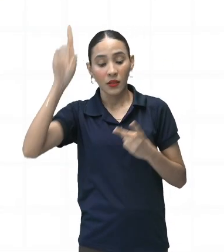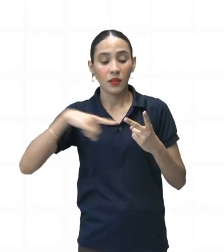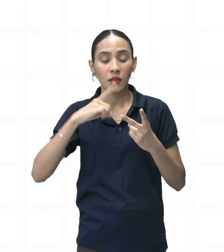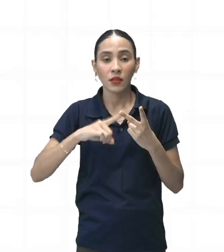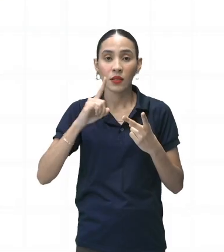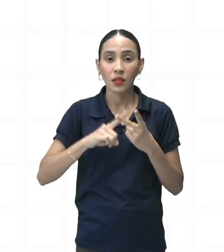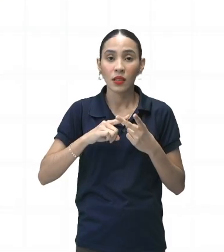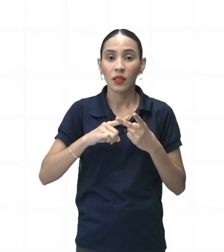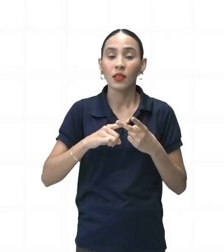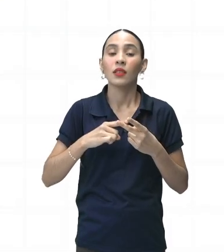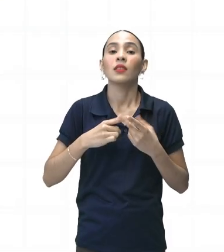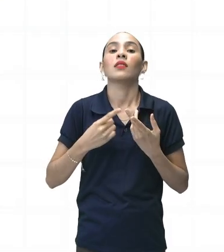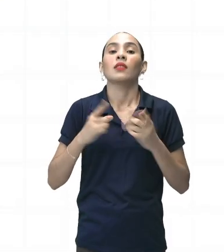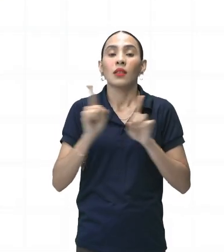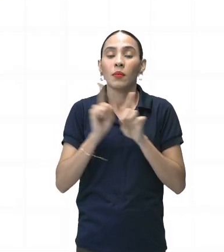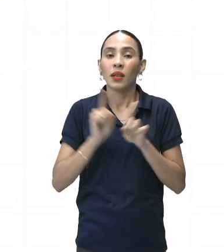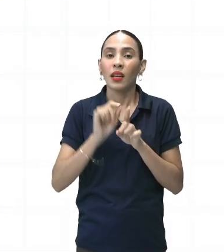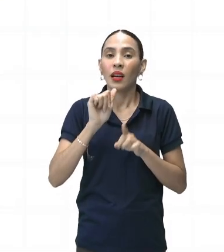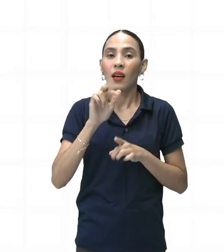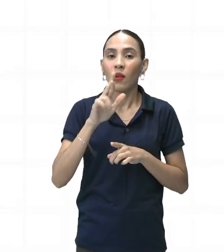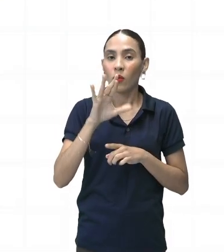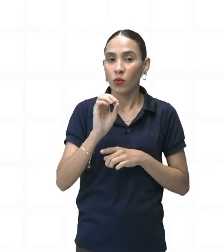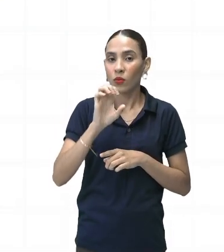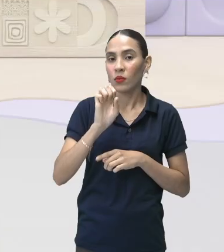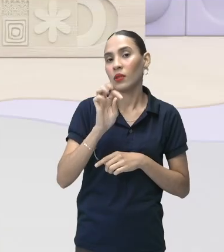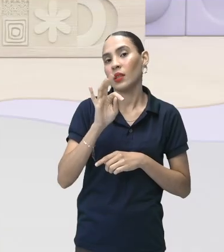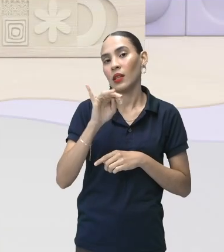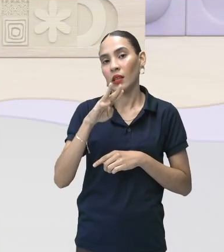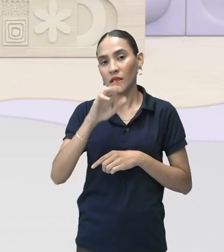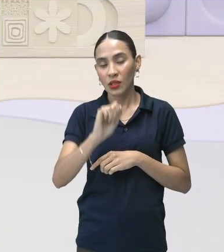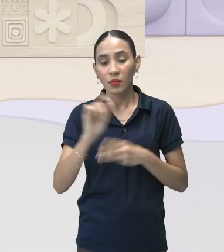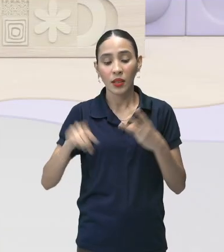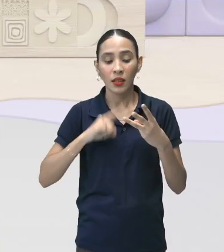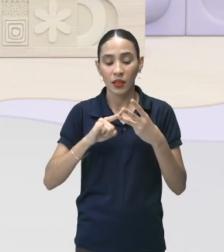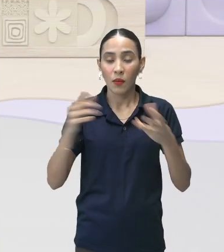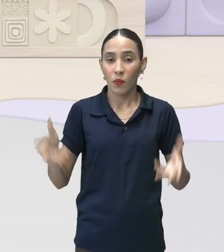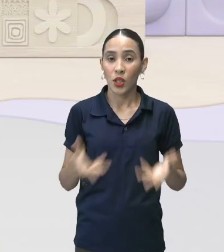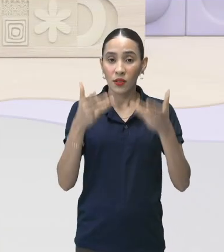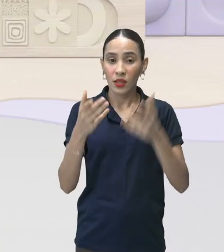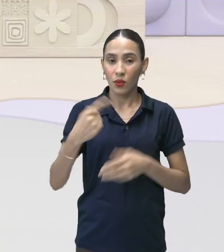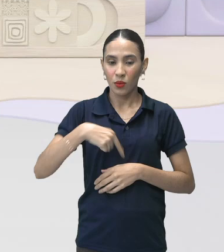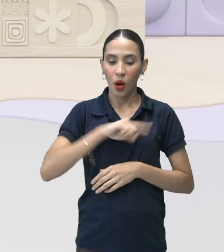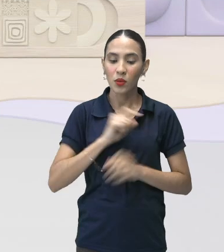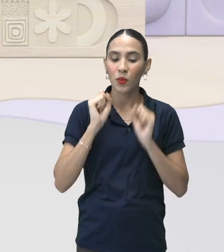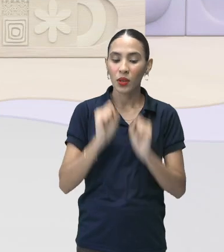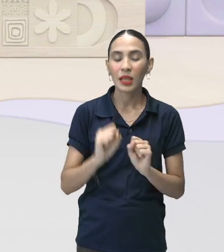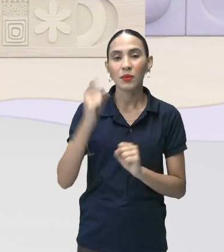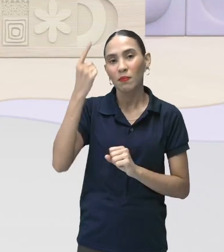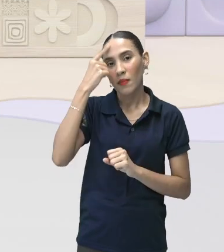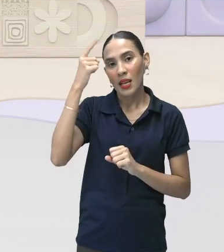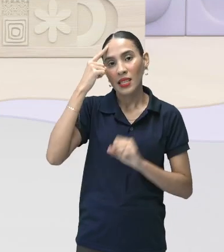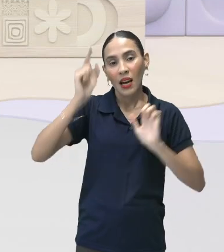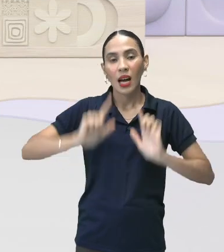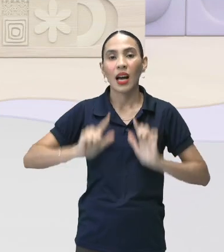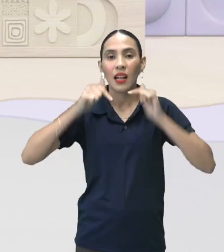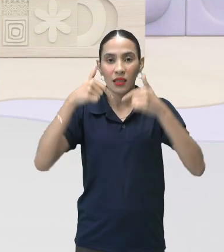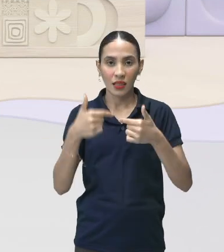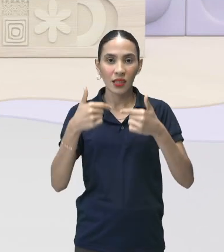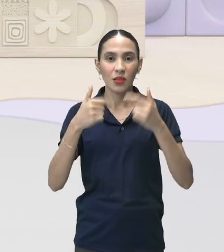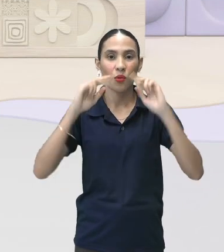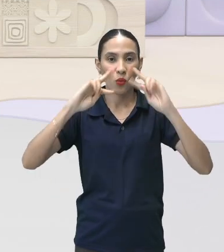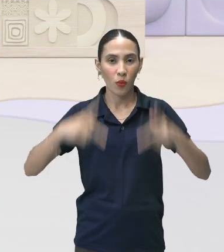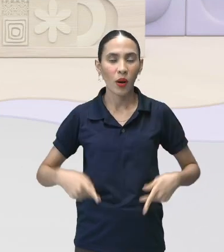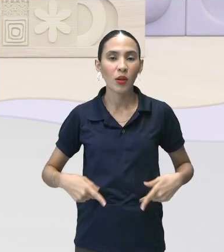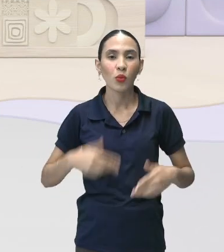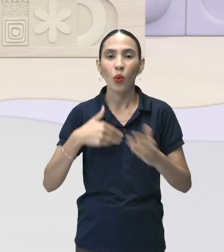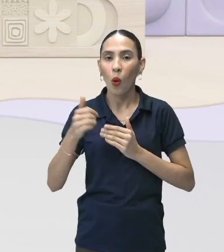de autoestima e ao mesmo tempo de motivação, nós podemos pensar os desafios humanos que qualquer projeto